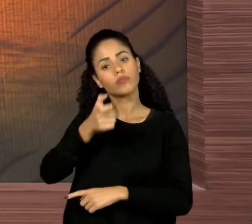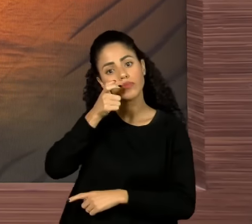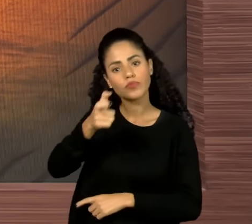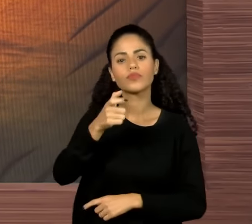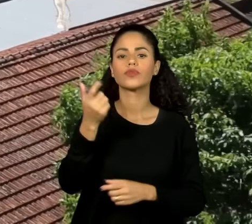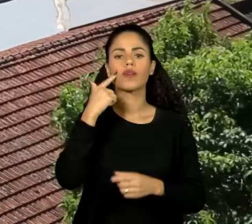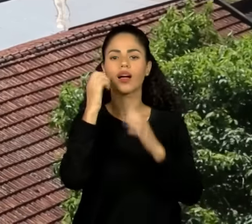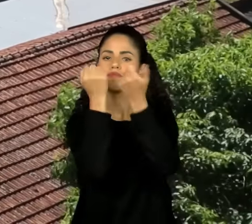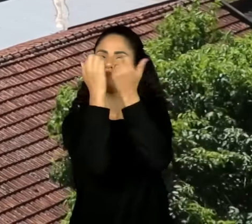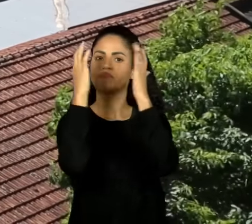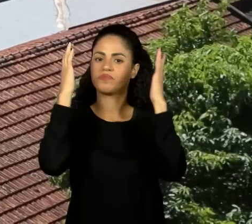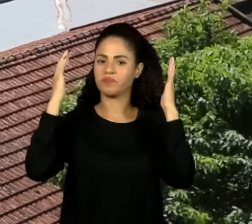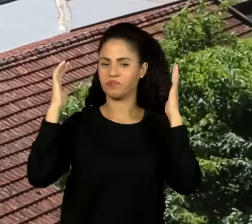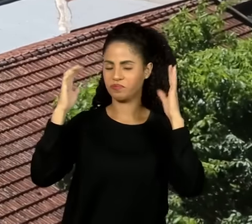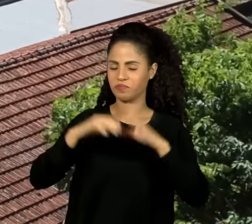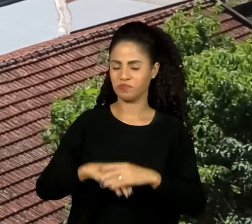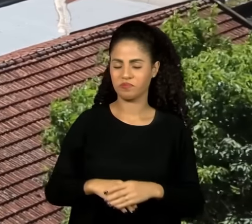Paisagem.